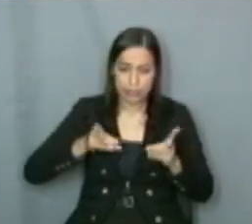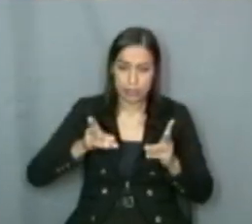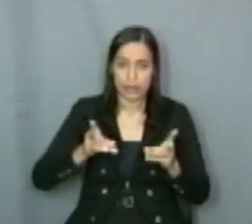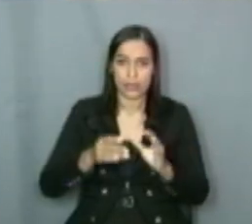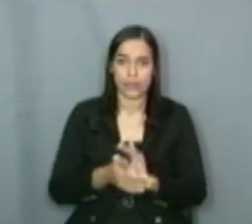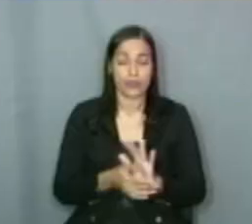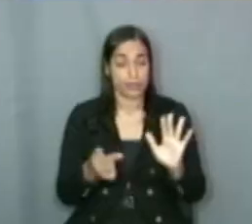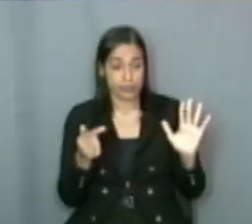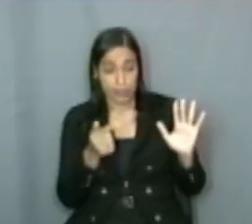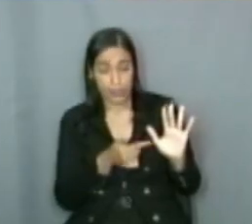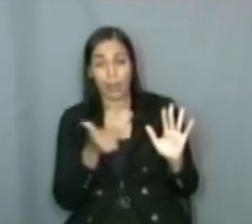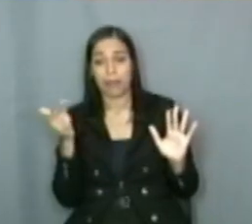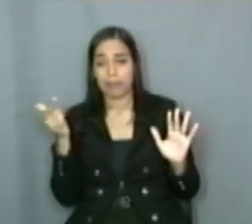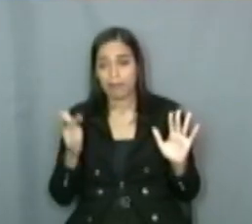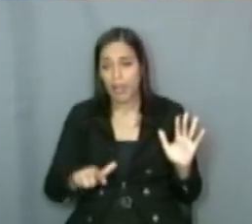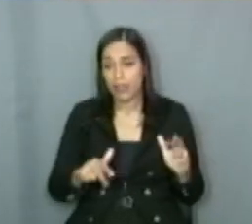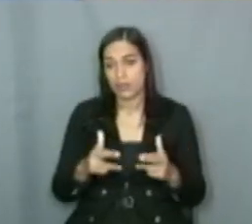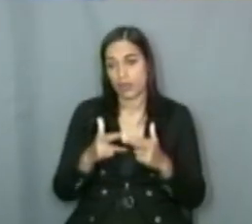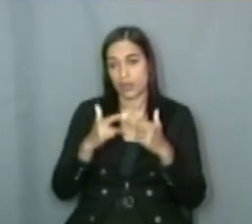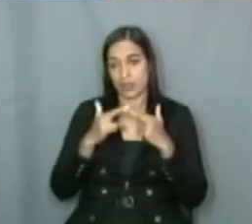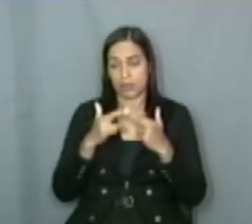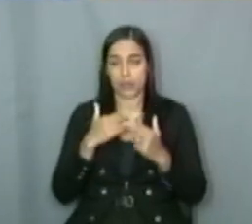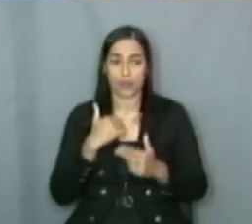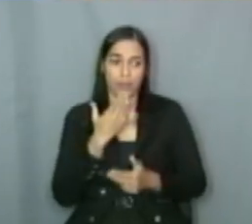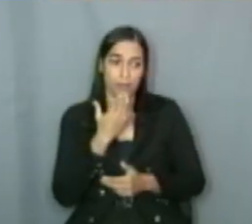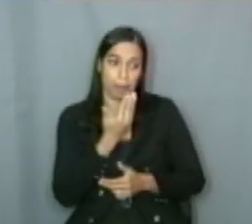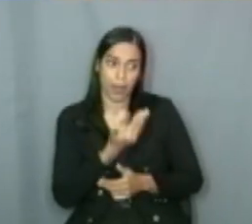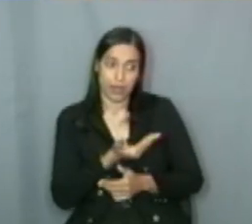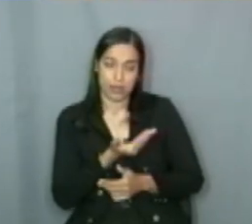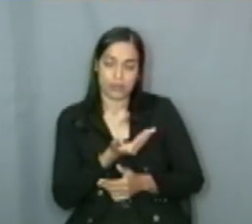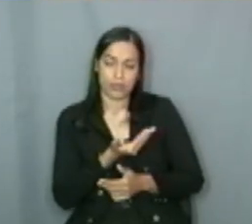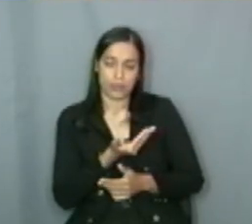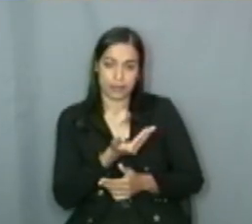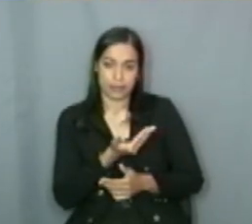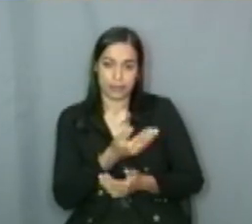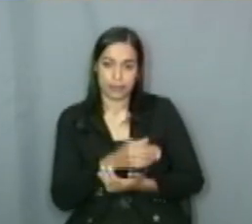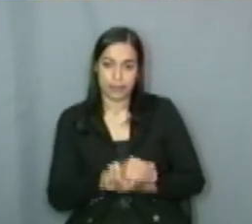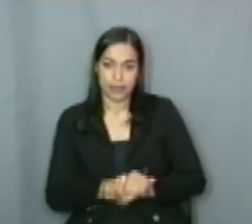aqui tem mais um requerimento em que eu faço para poder